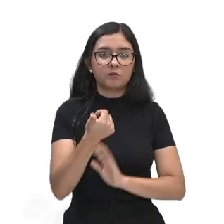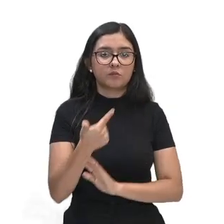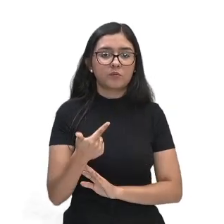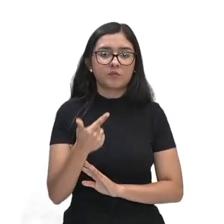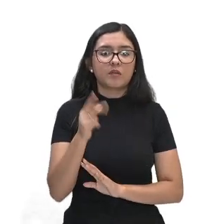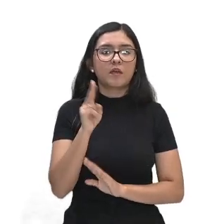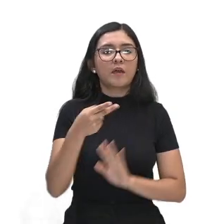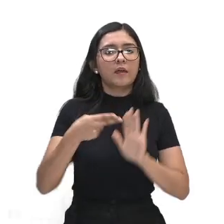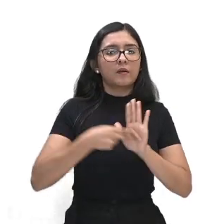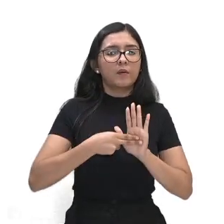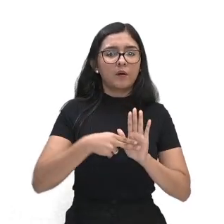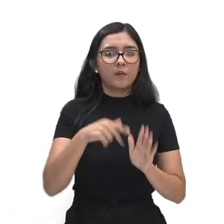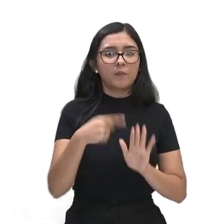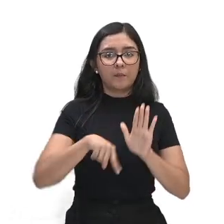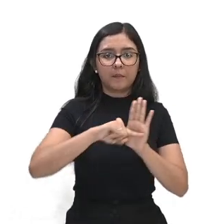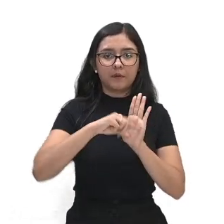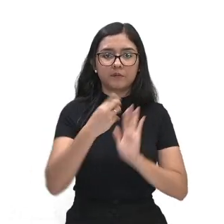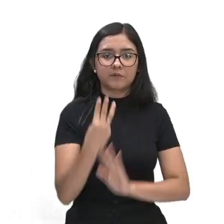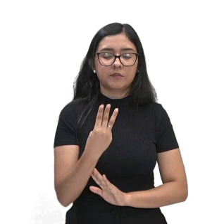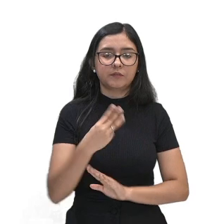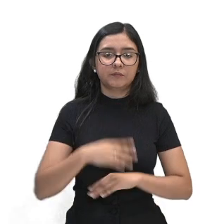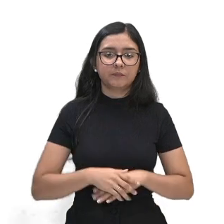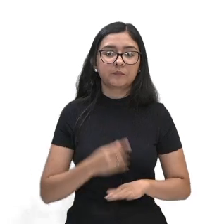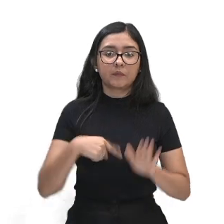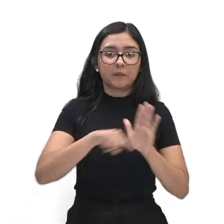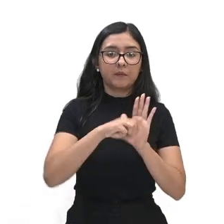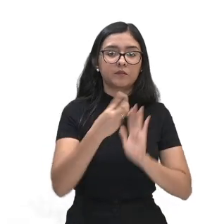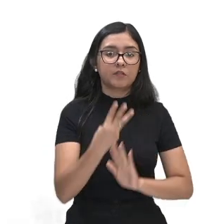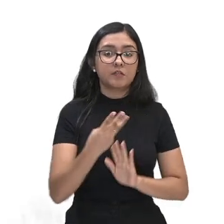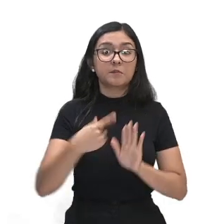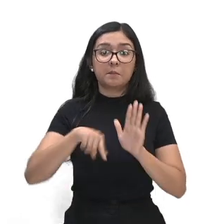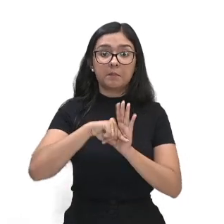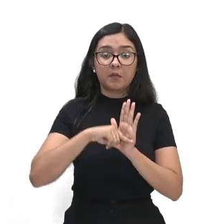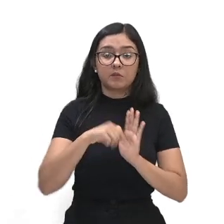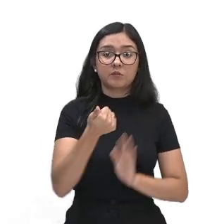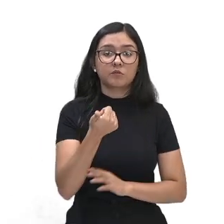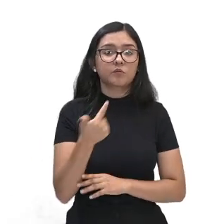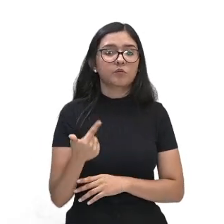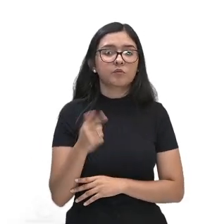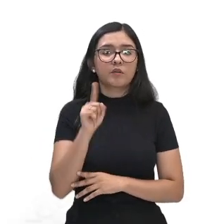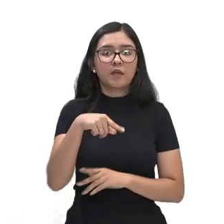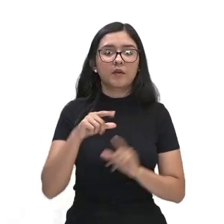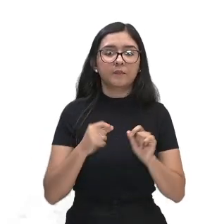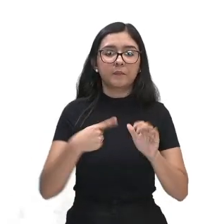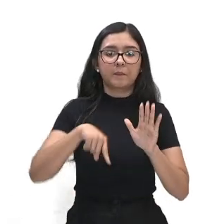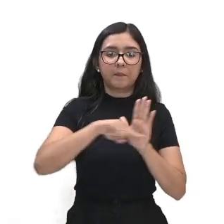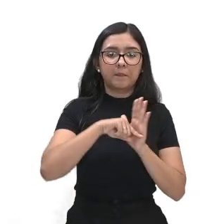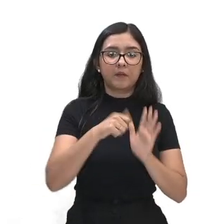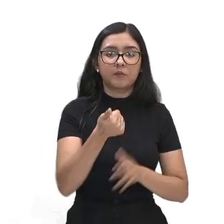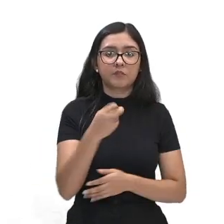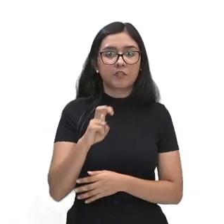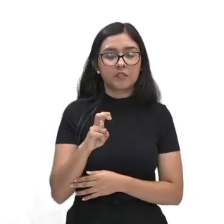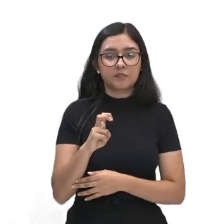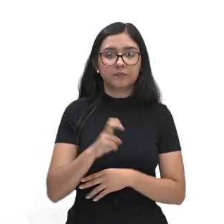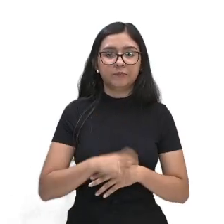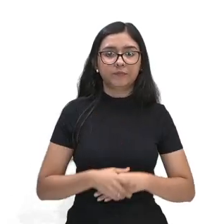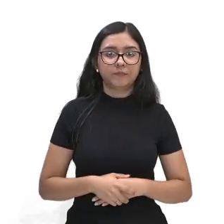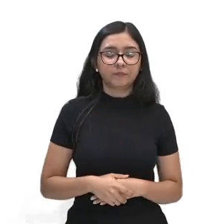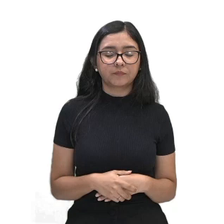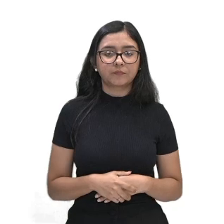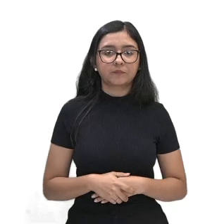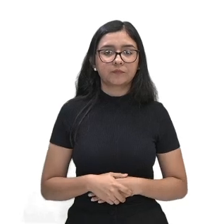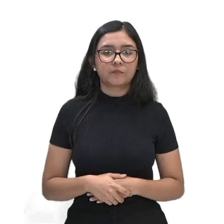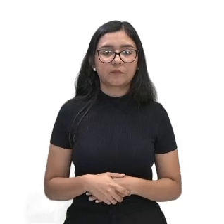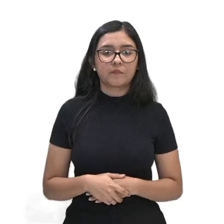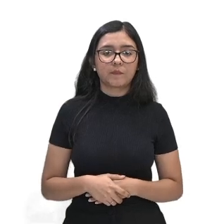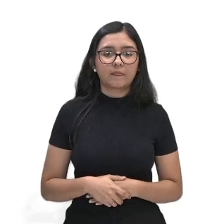3. Menos 3 menos 12, que é o da outra lá de trás, é menos 15.